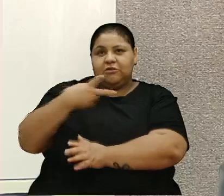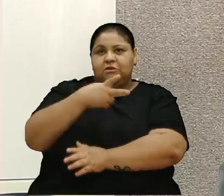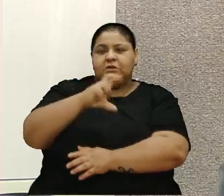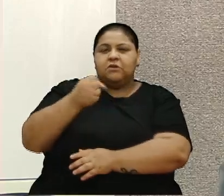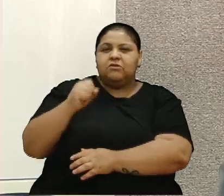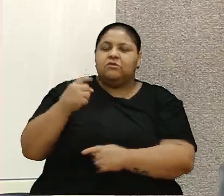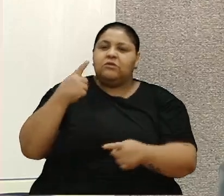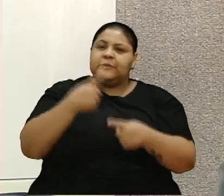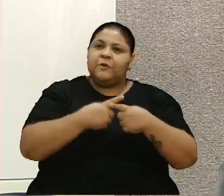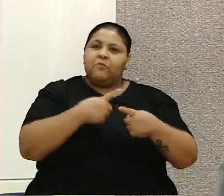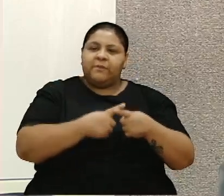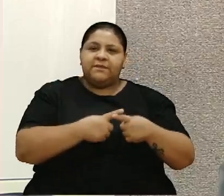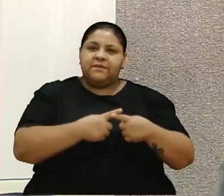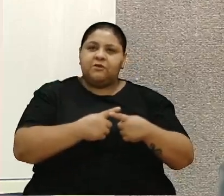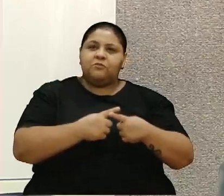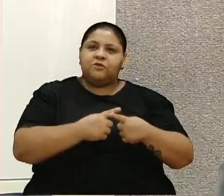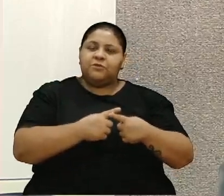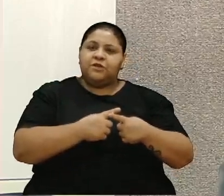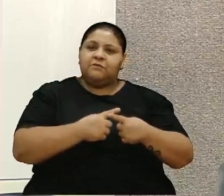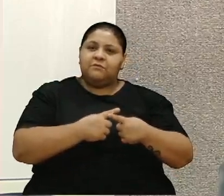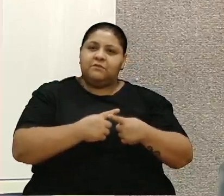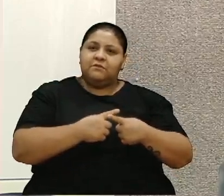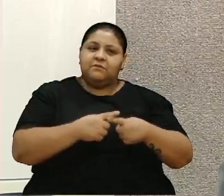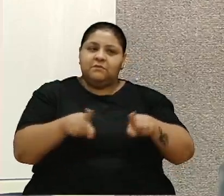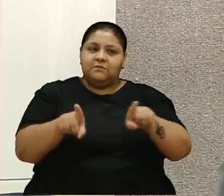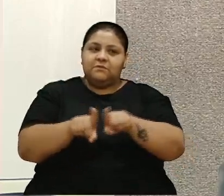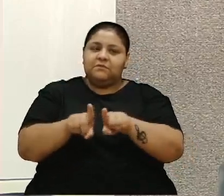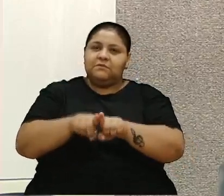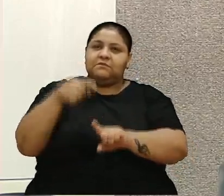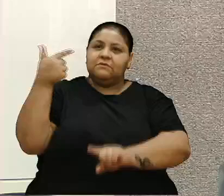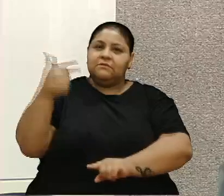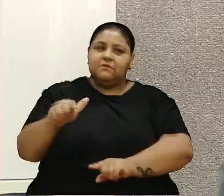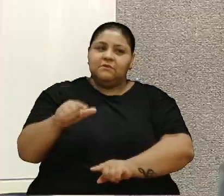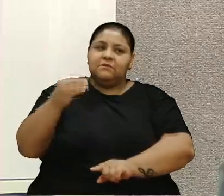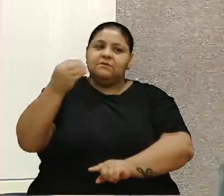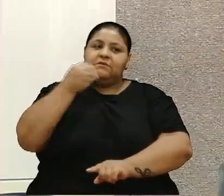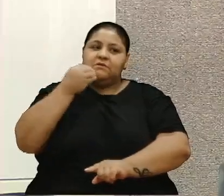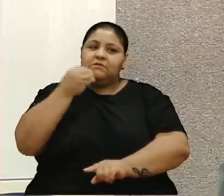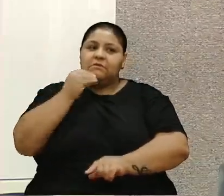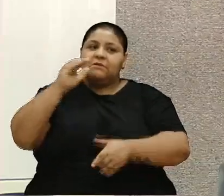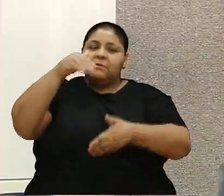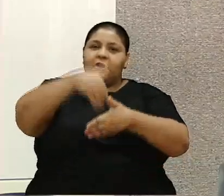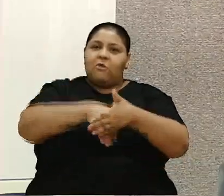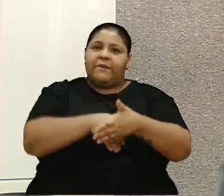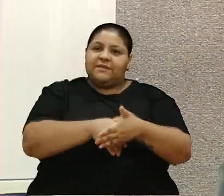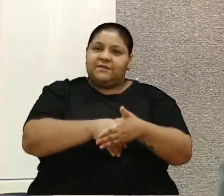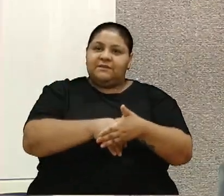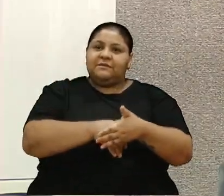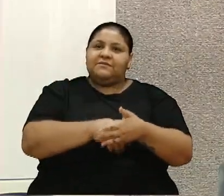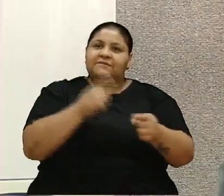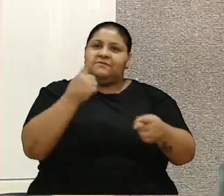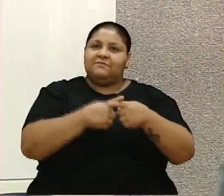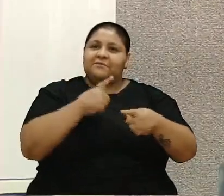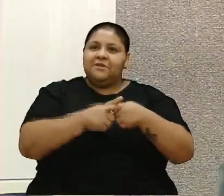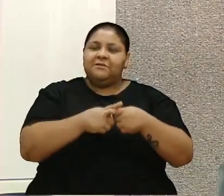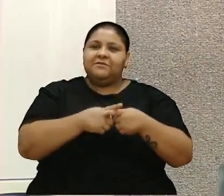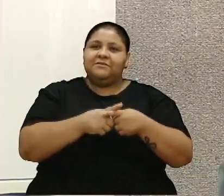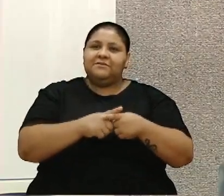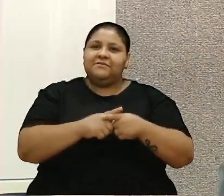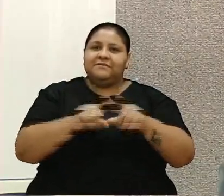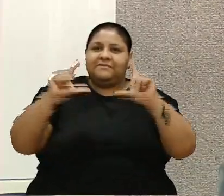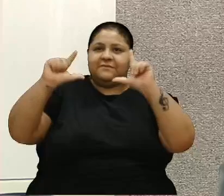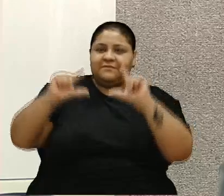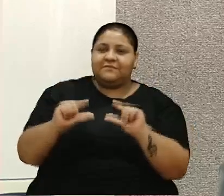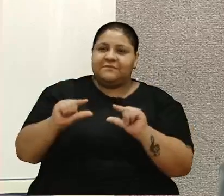que é importante a gente trabalhar em cima disso, então eu lhe parabenizo mais uma vez e com certeza serei favorável para que nós tenhamos um número menor, né, e se